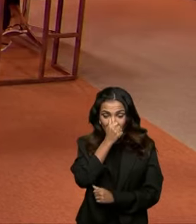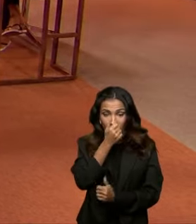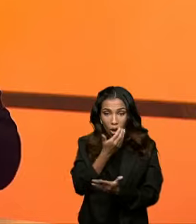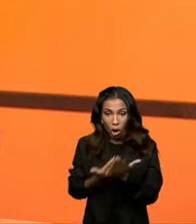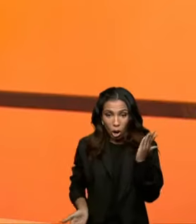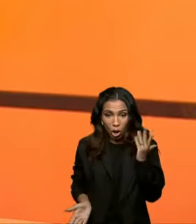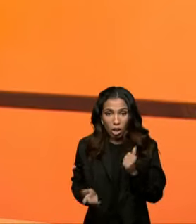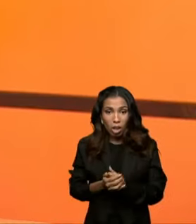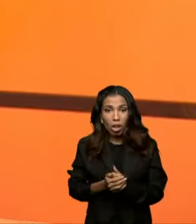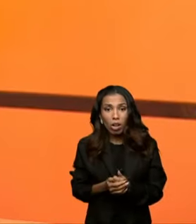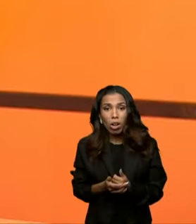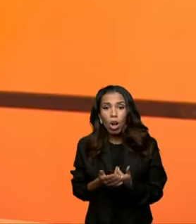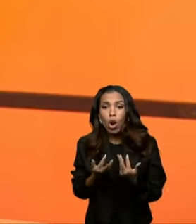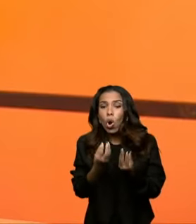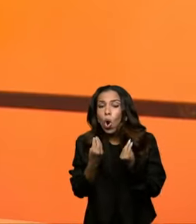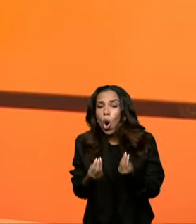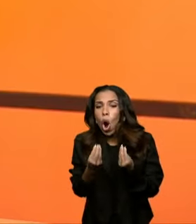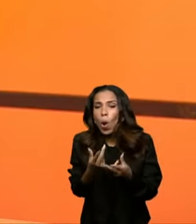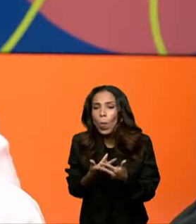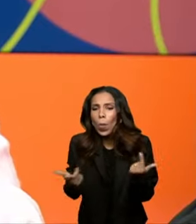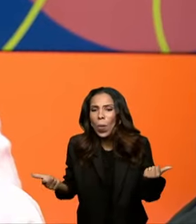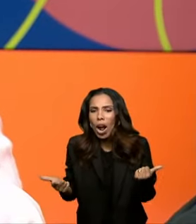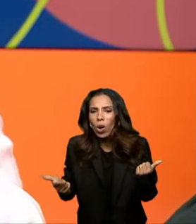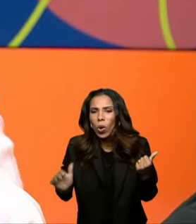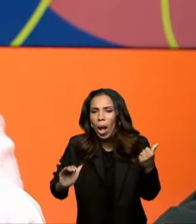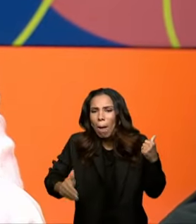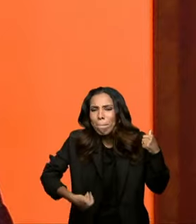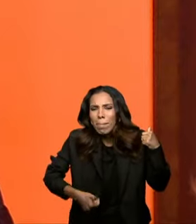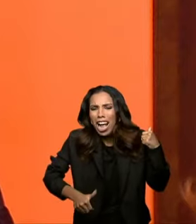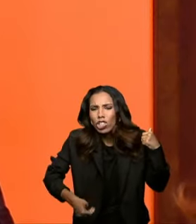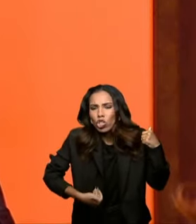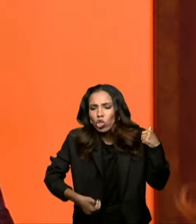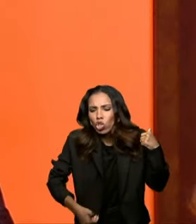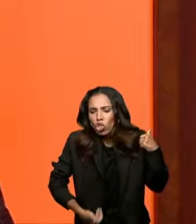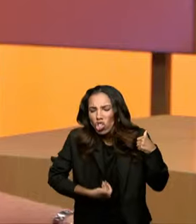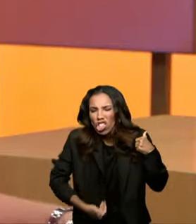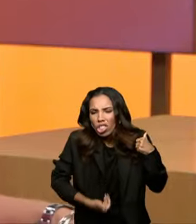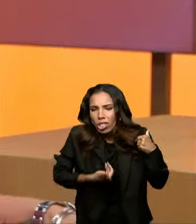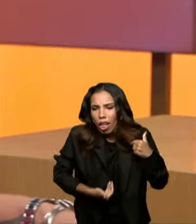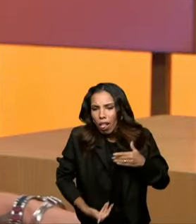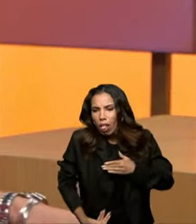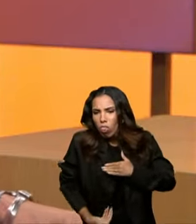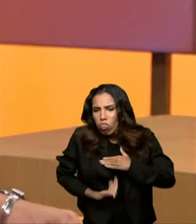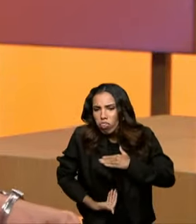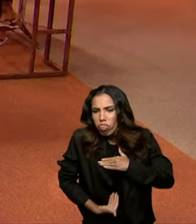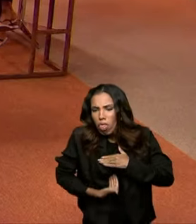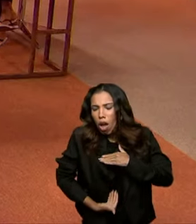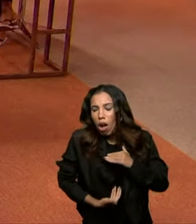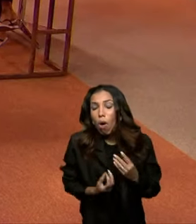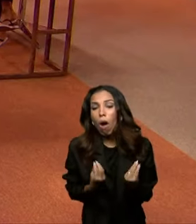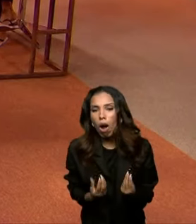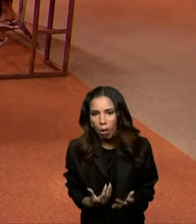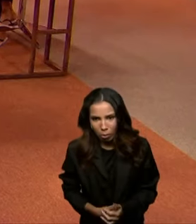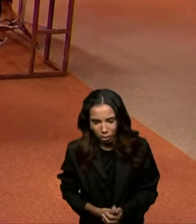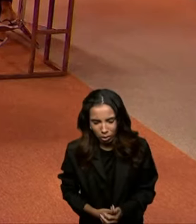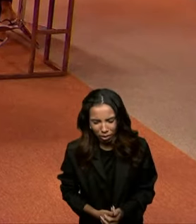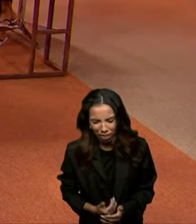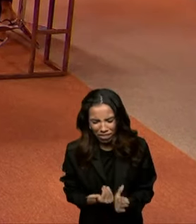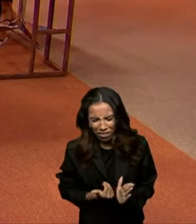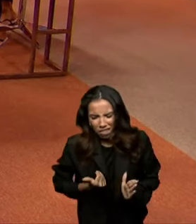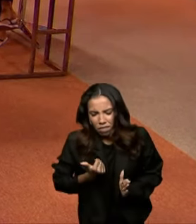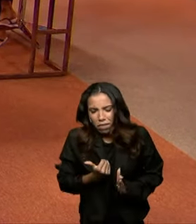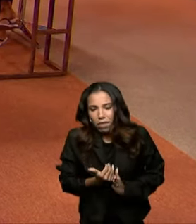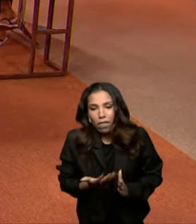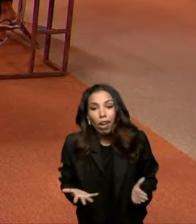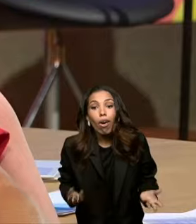uma coisa assim machuca tanto? Ah, tá, meu pai. É isso aí. Cada qual com seu cada qual. Gente, eu adorei.